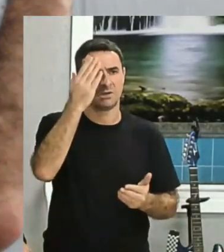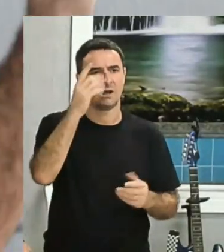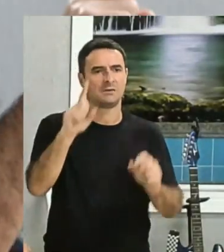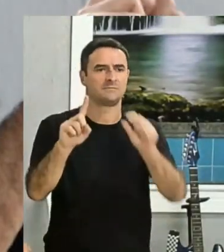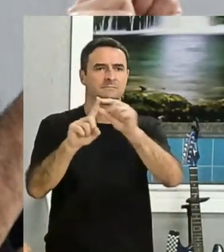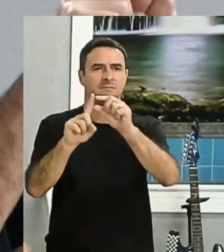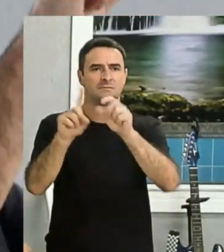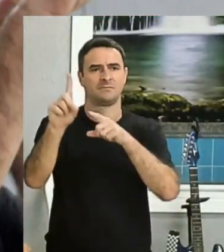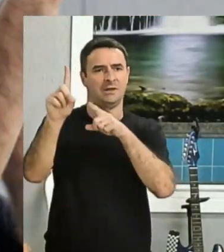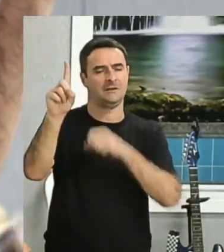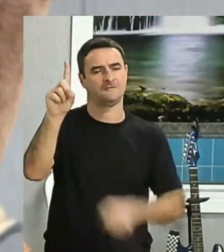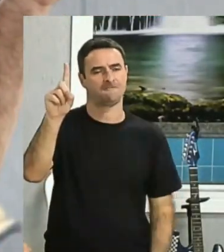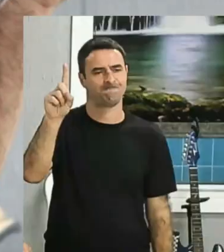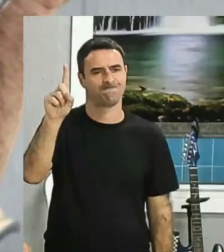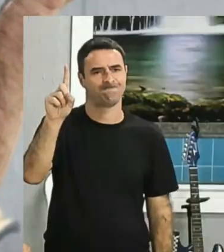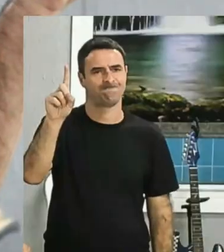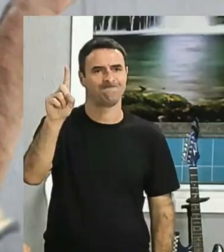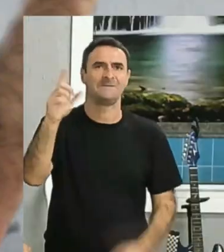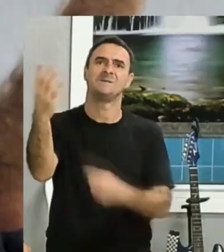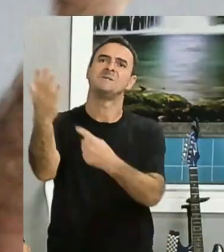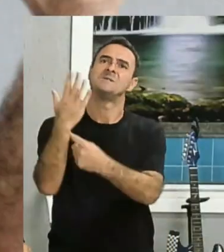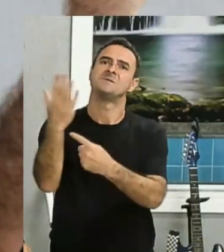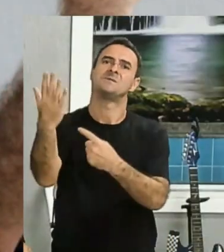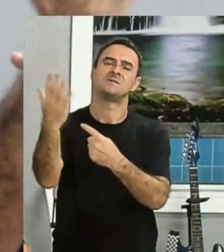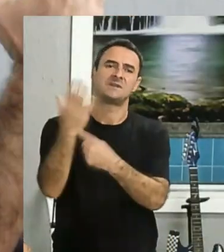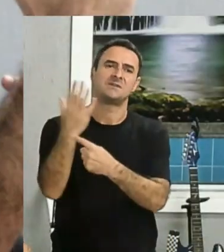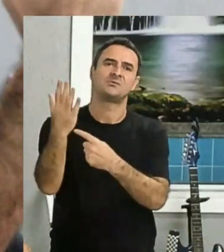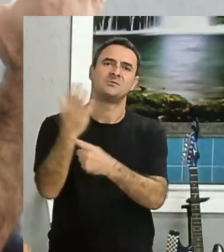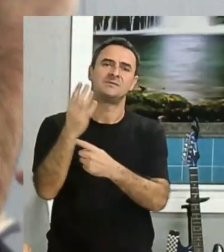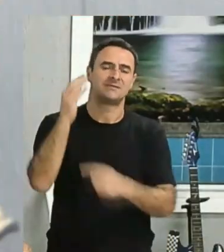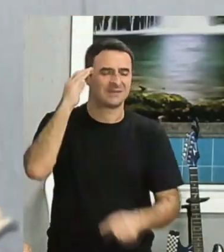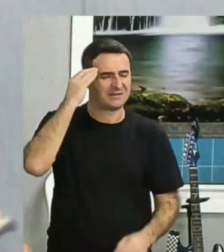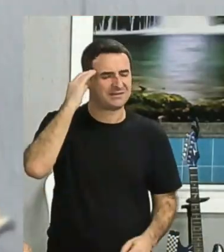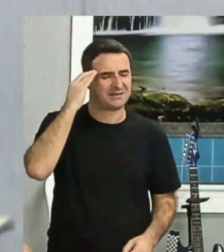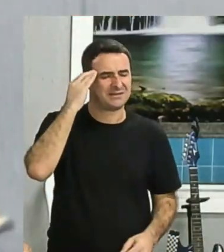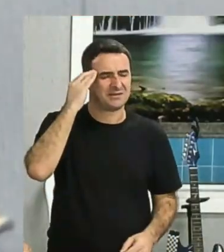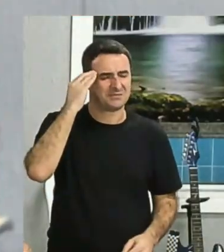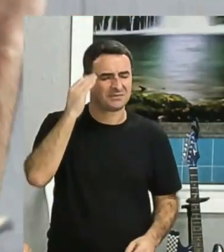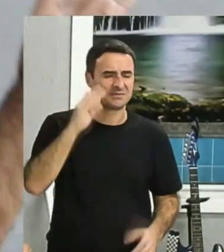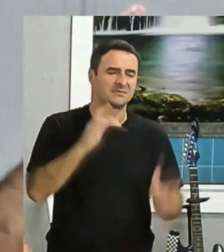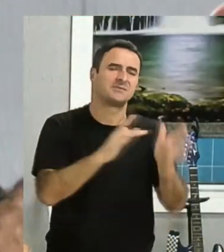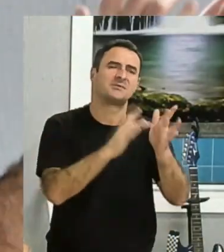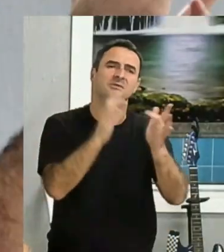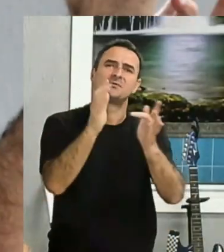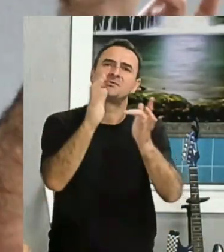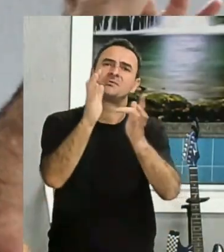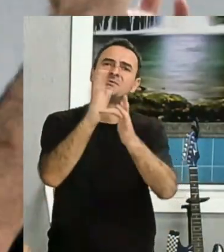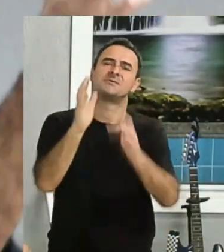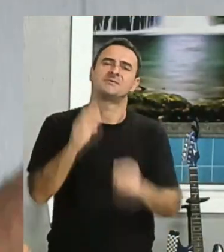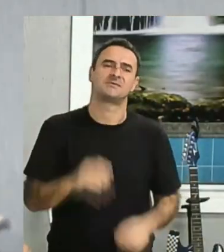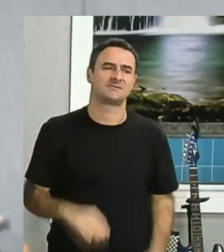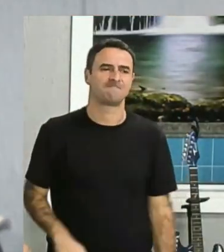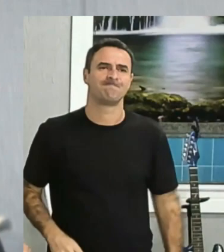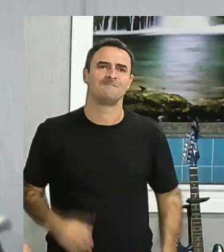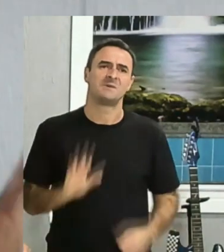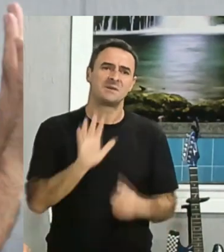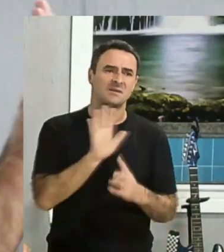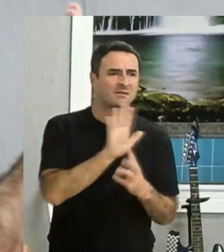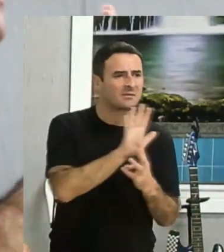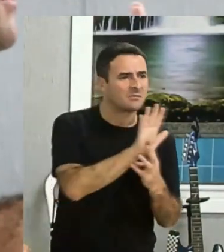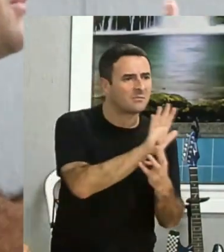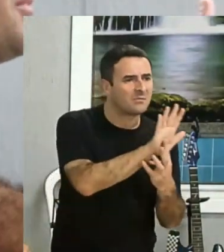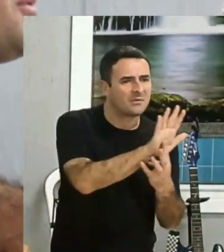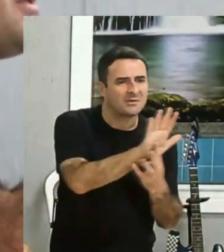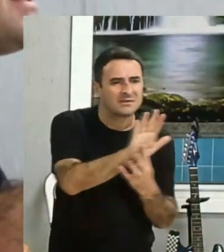palavra. Nos ajude, ó Deus, a entendermos mais quem é Jesus. Ele está sendo nos apresentado agora de uma